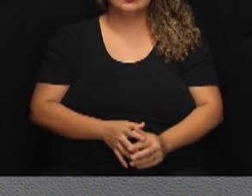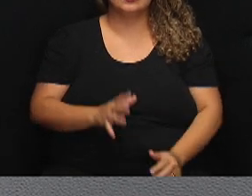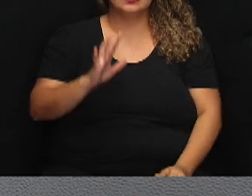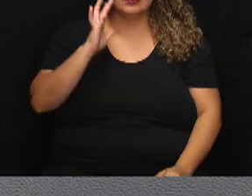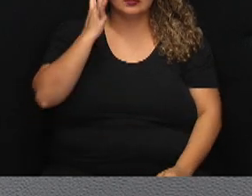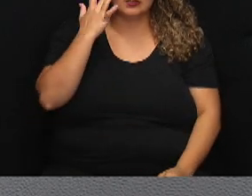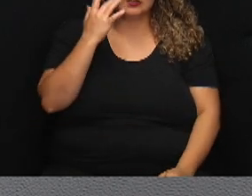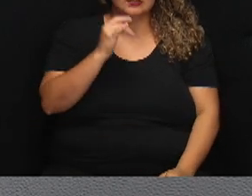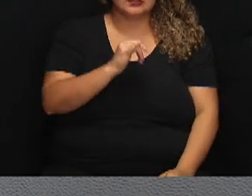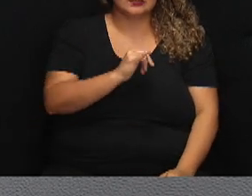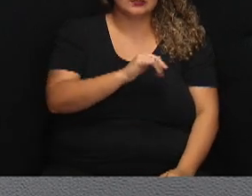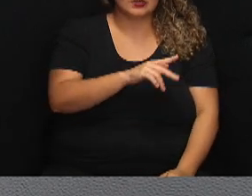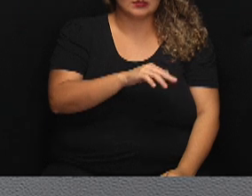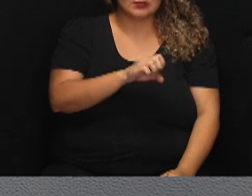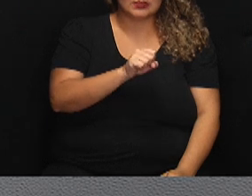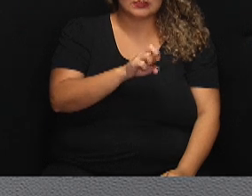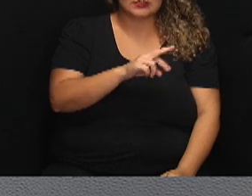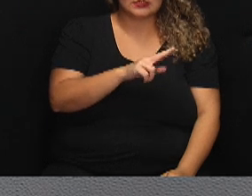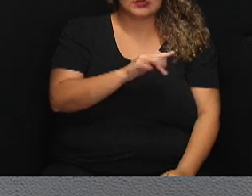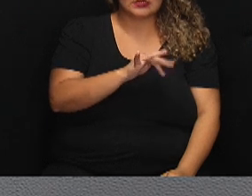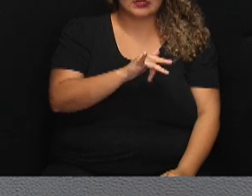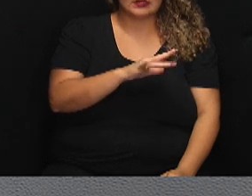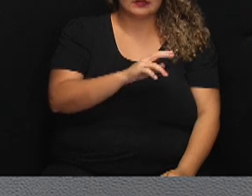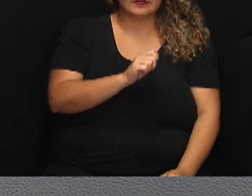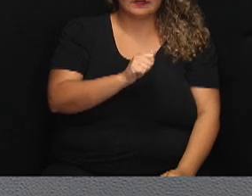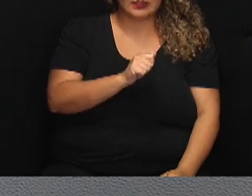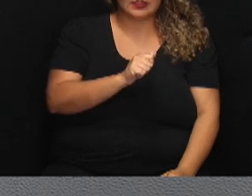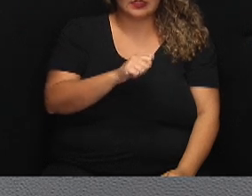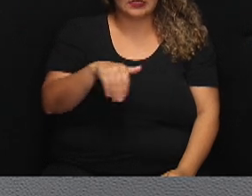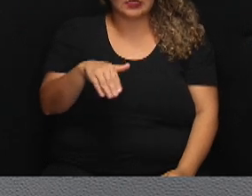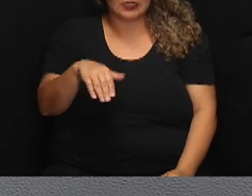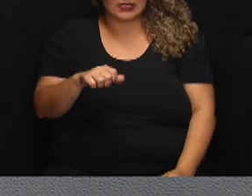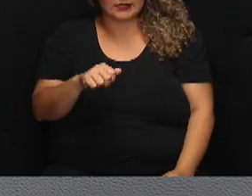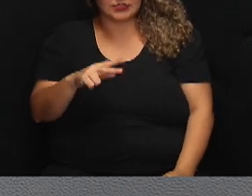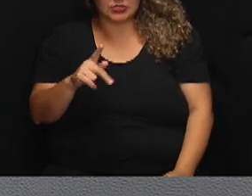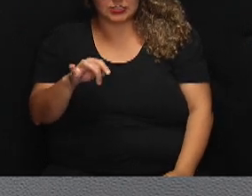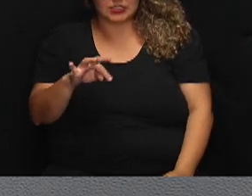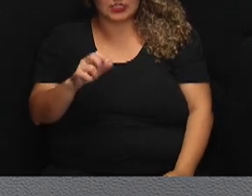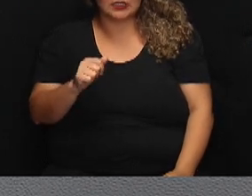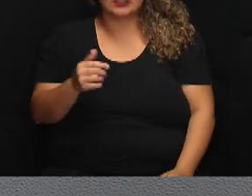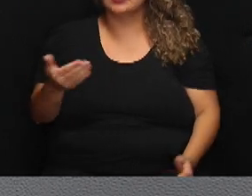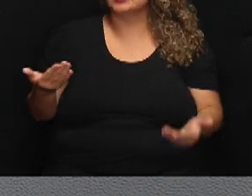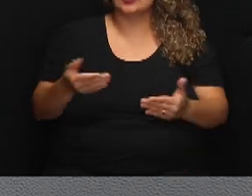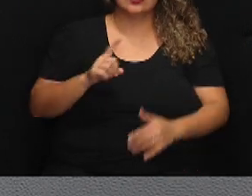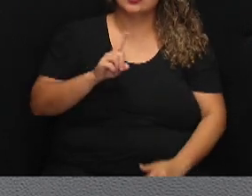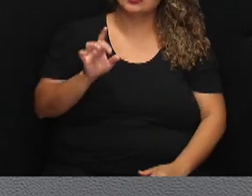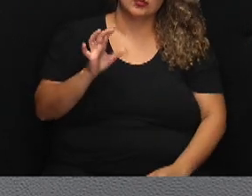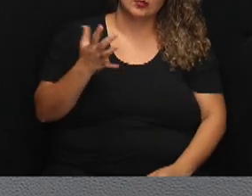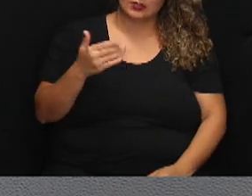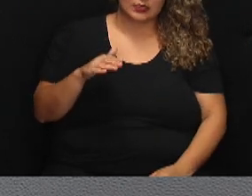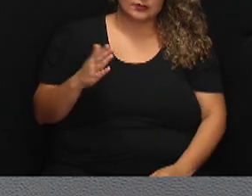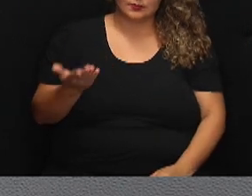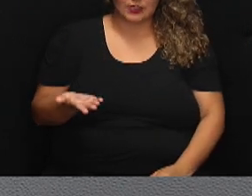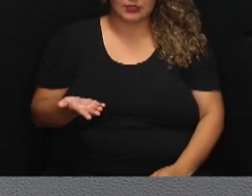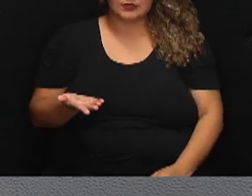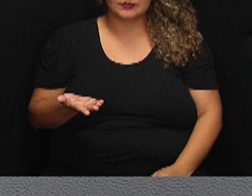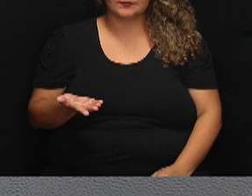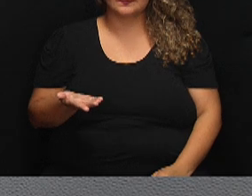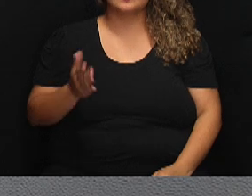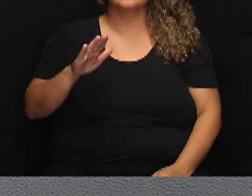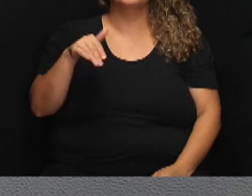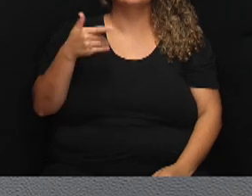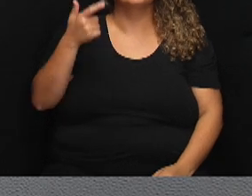Irmã Serafina, Anchieta, que hoje não acontece mais. Então, quando a